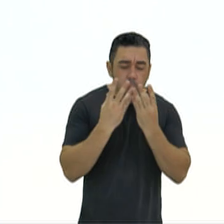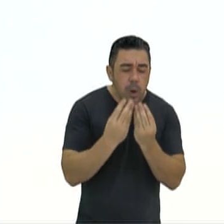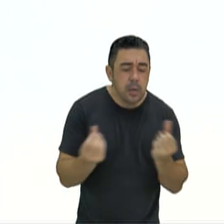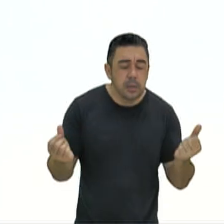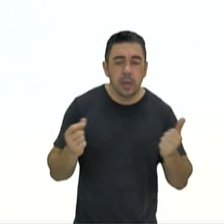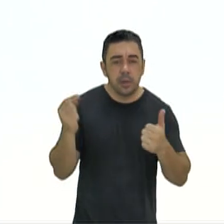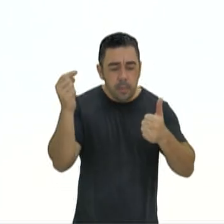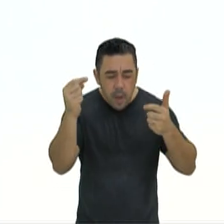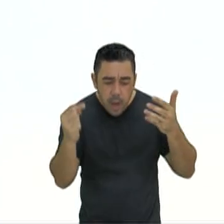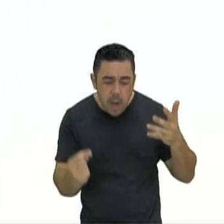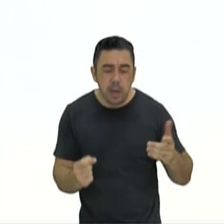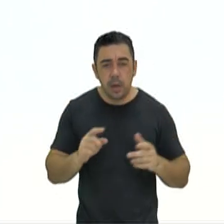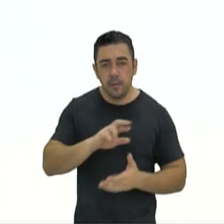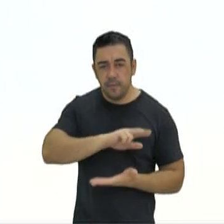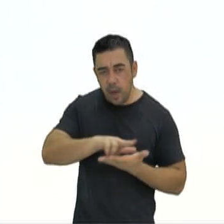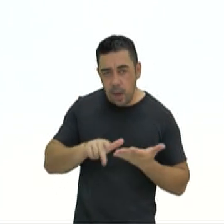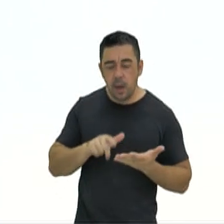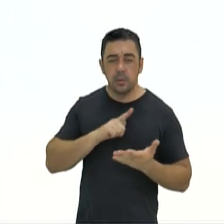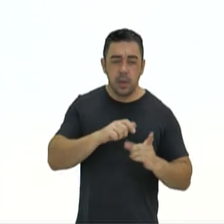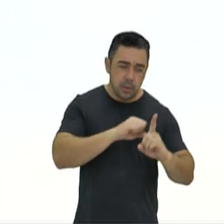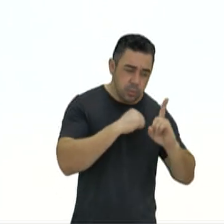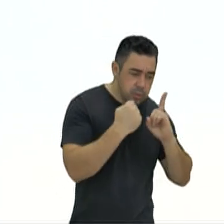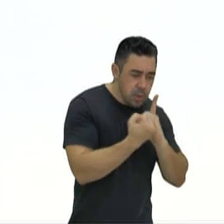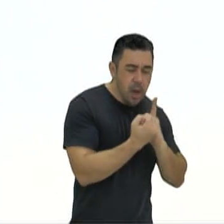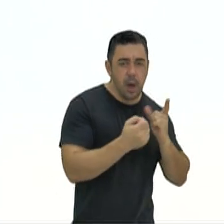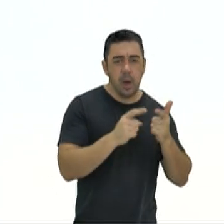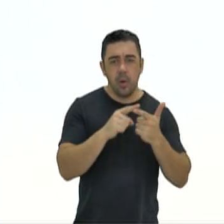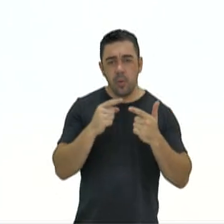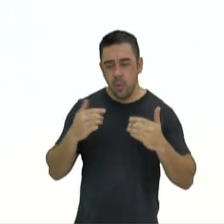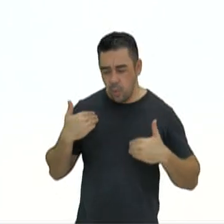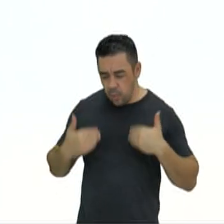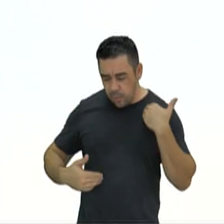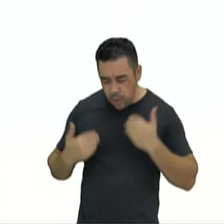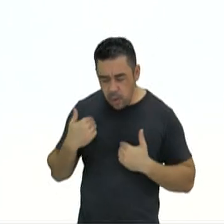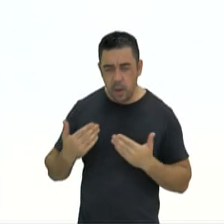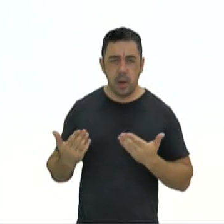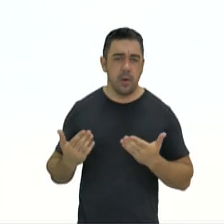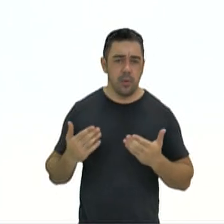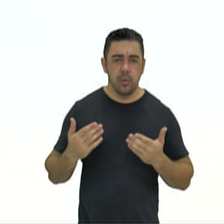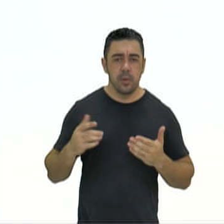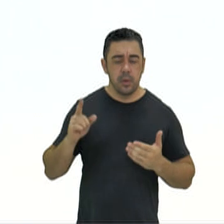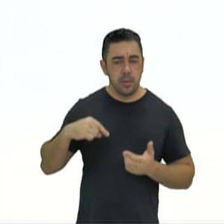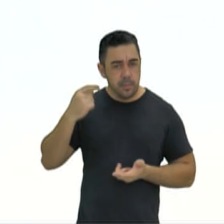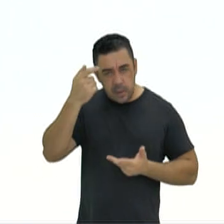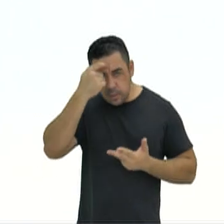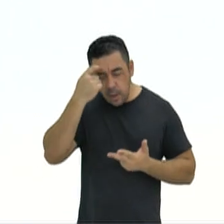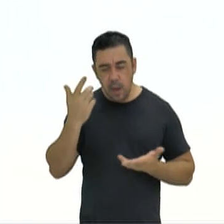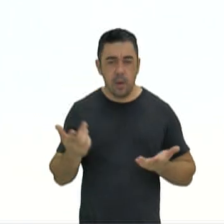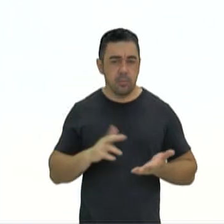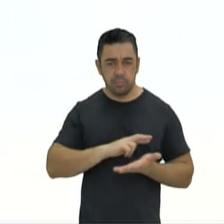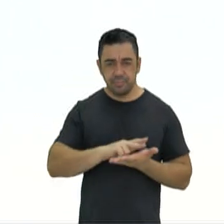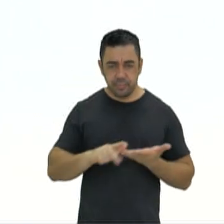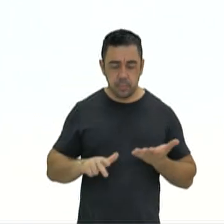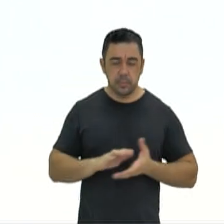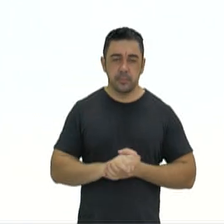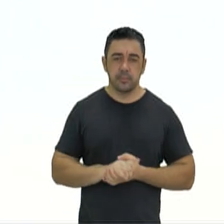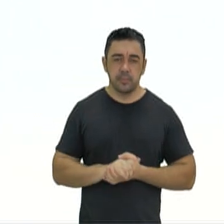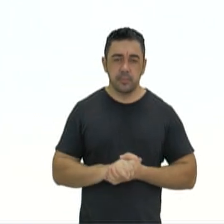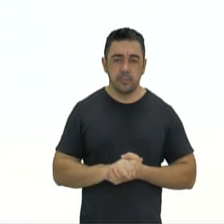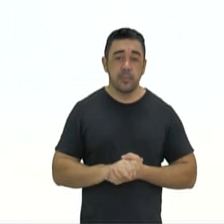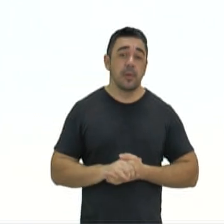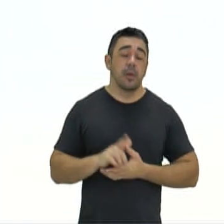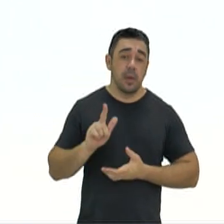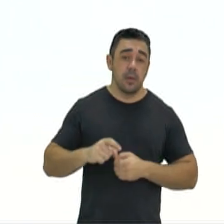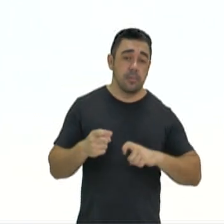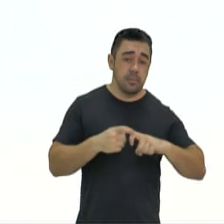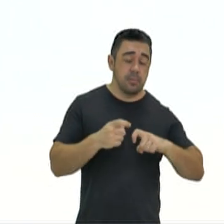da pessoa. Então, aspectos sociais, físicos e assim por diante, mentais. O controle clínico da